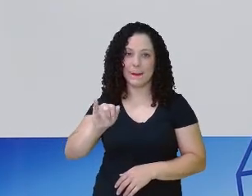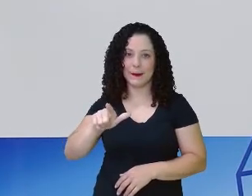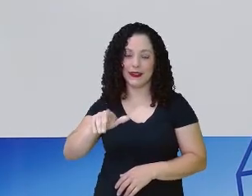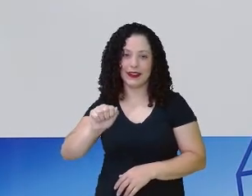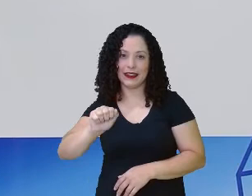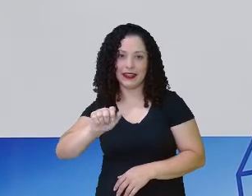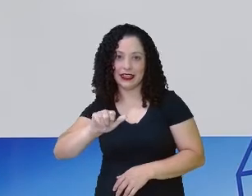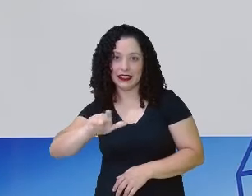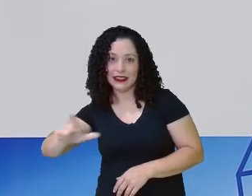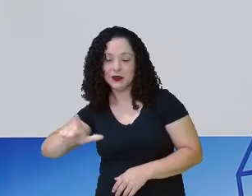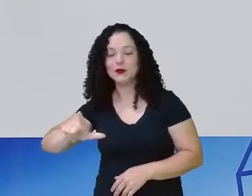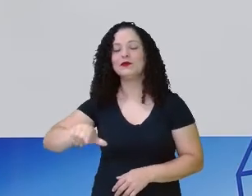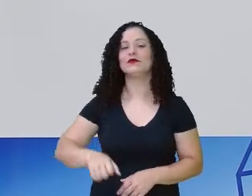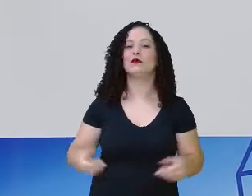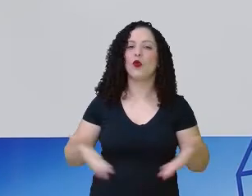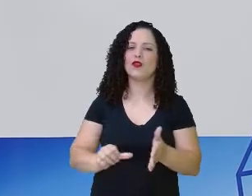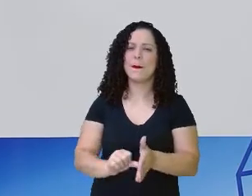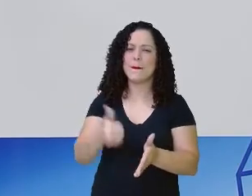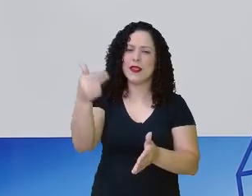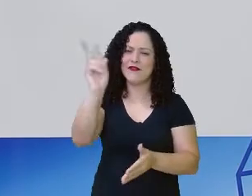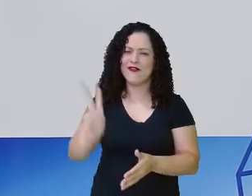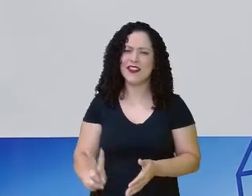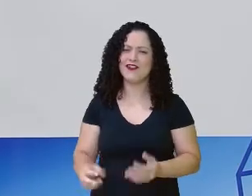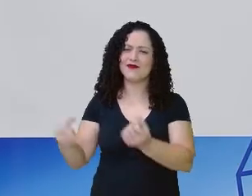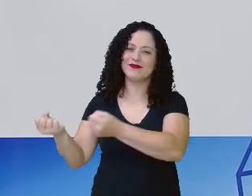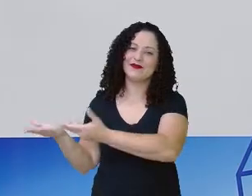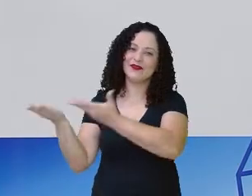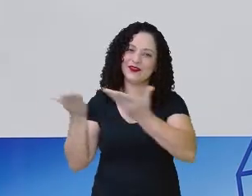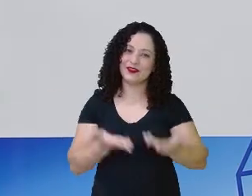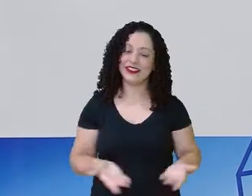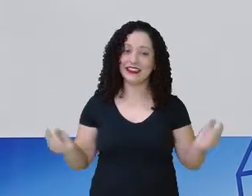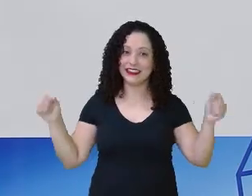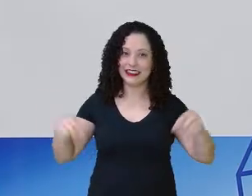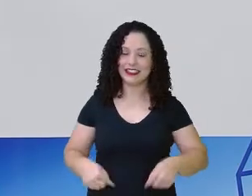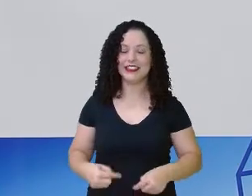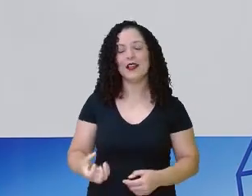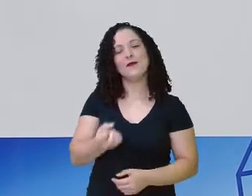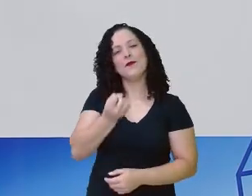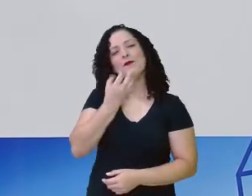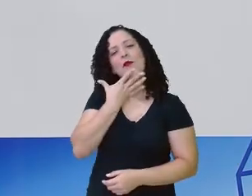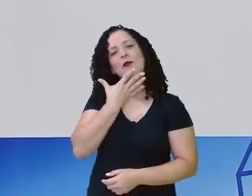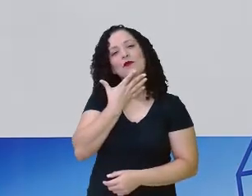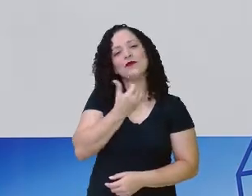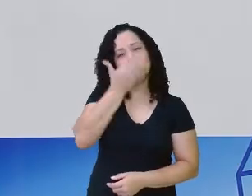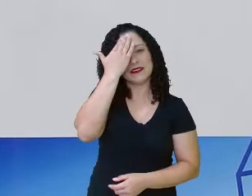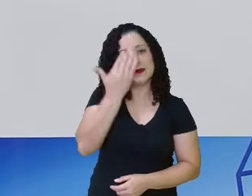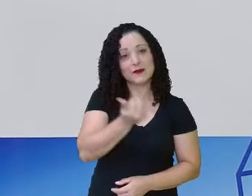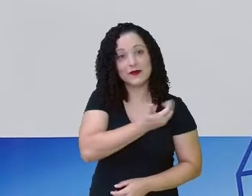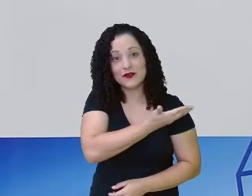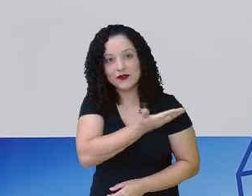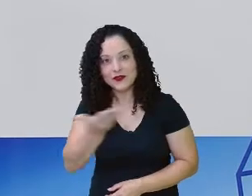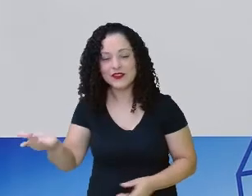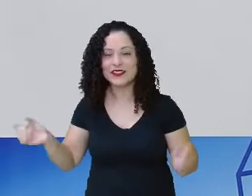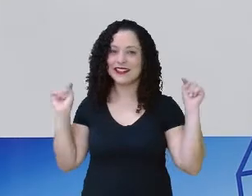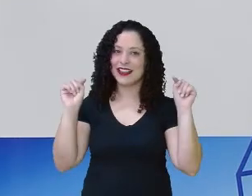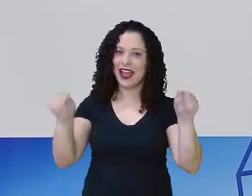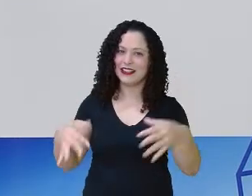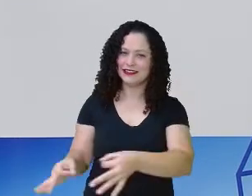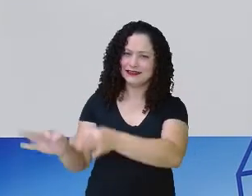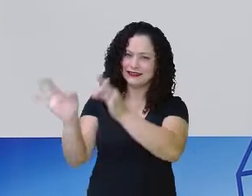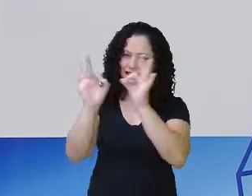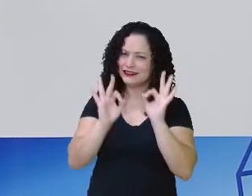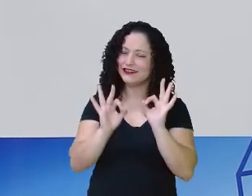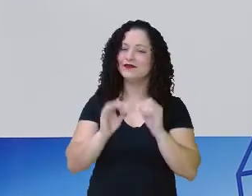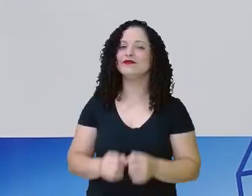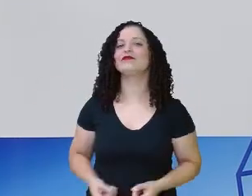Viana. Se você está conosco pela primeira vez, seja bem-vindo, muito bom saber que você está aí do outro lado. Vamos passar